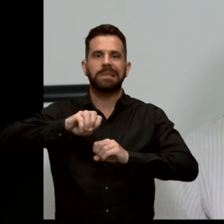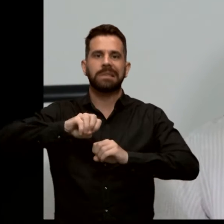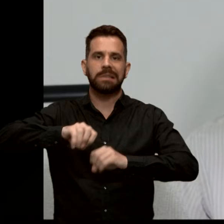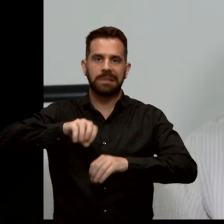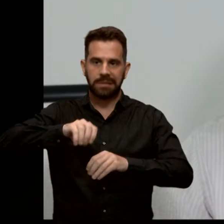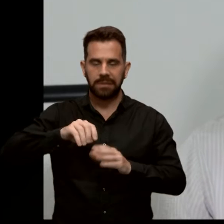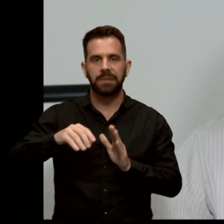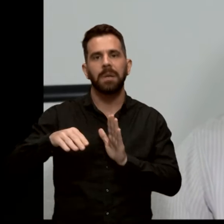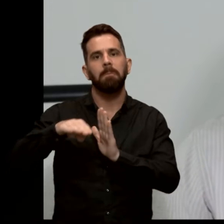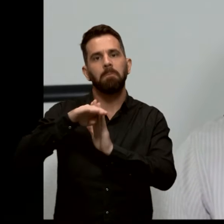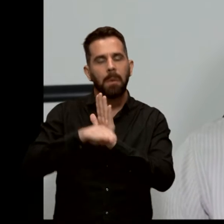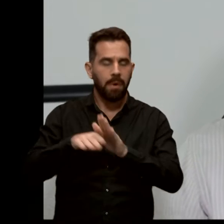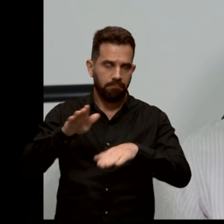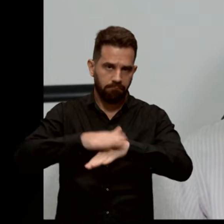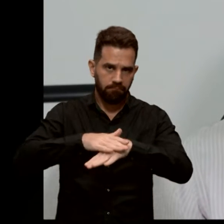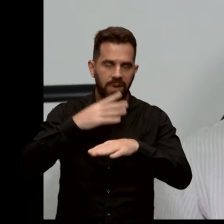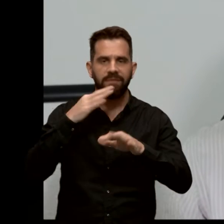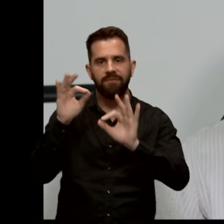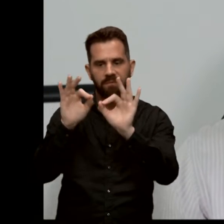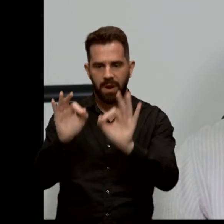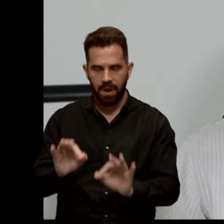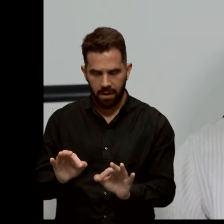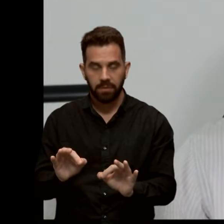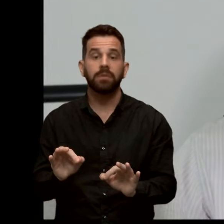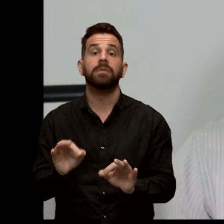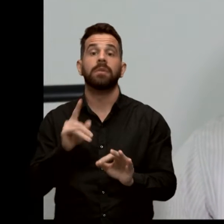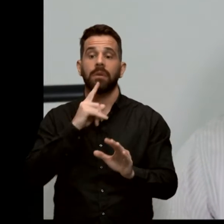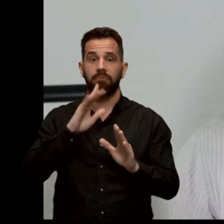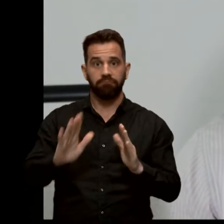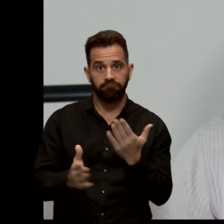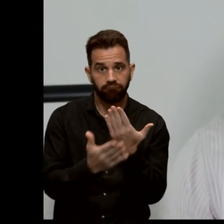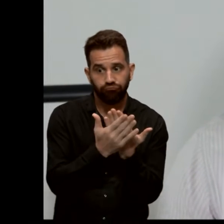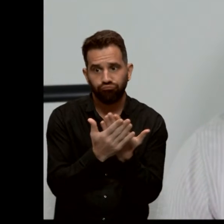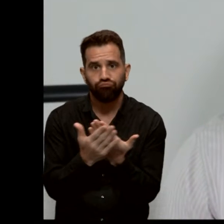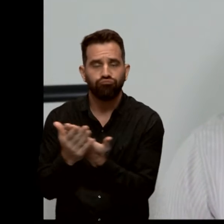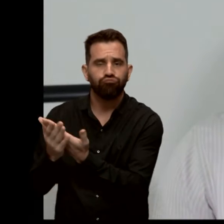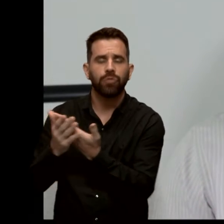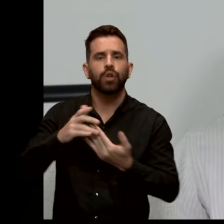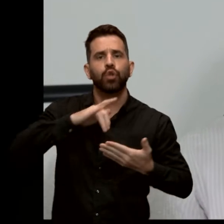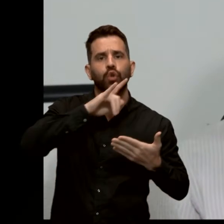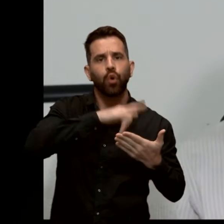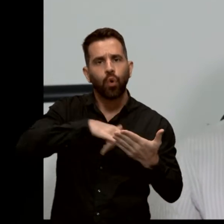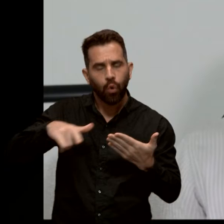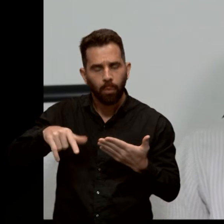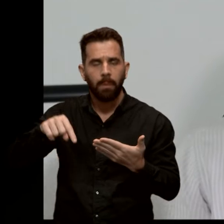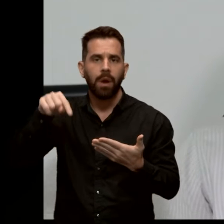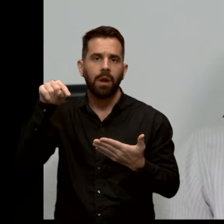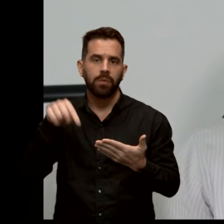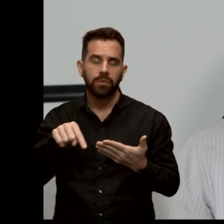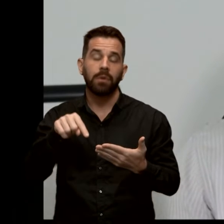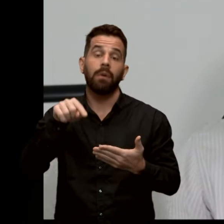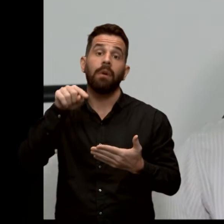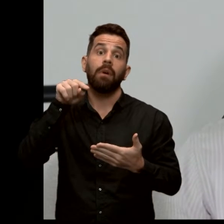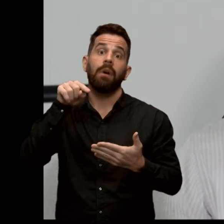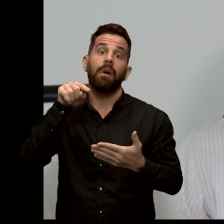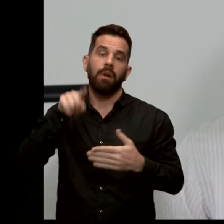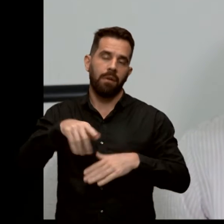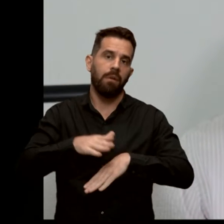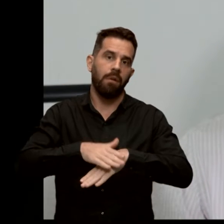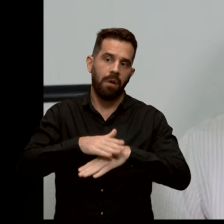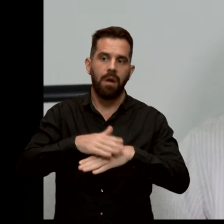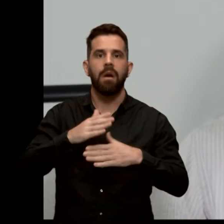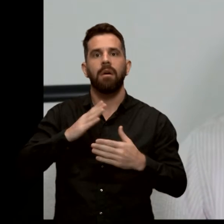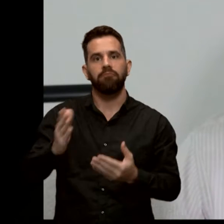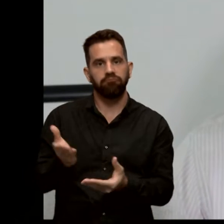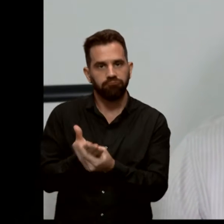ensino vai ser colocado no processo junto com outros documentos e esse